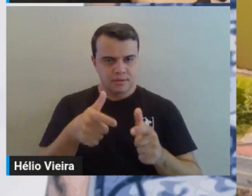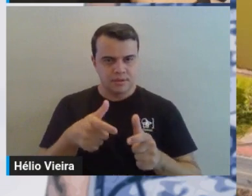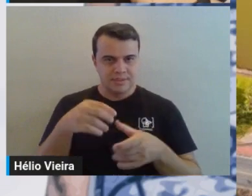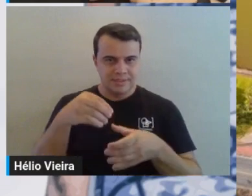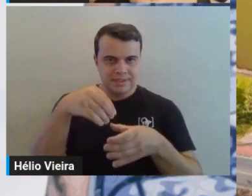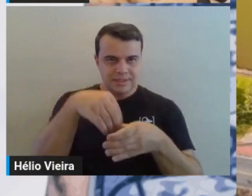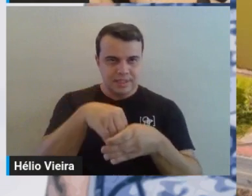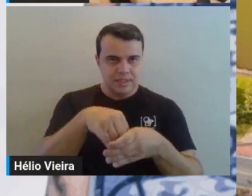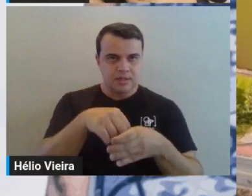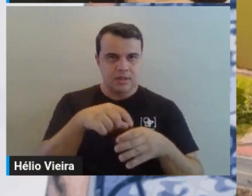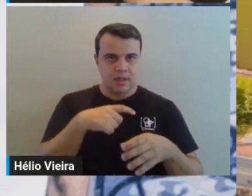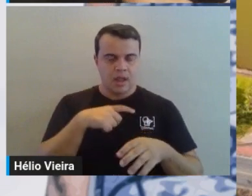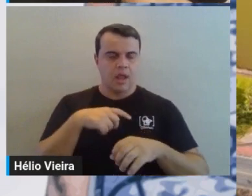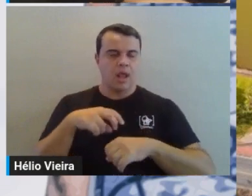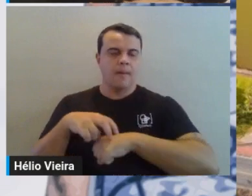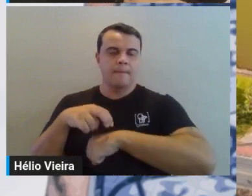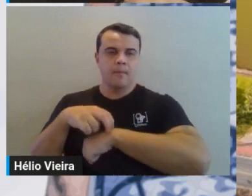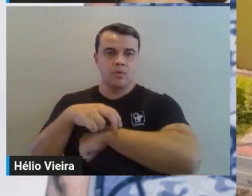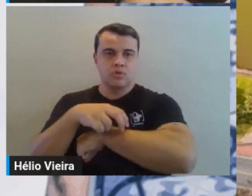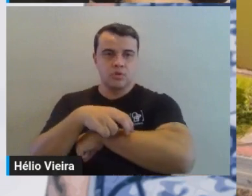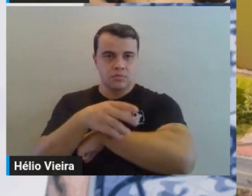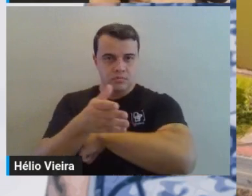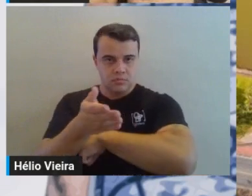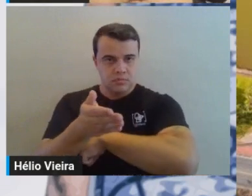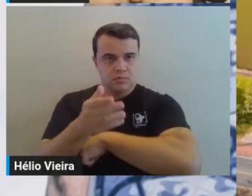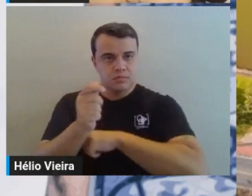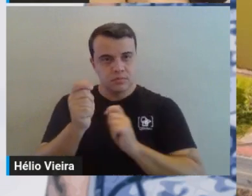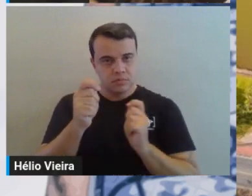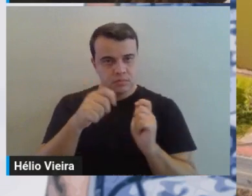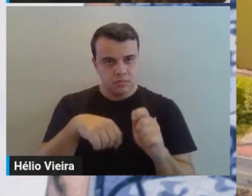Então, tem a ponte que liga